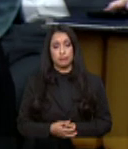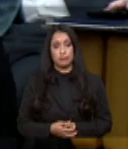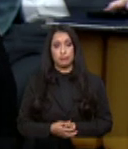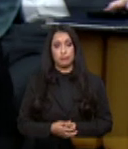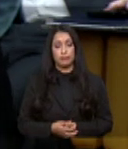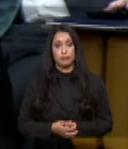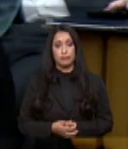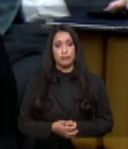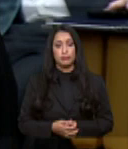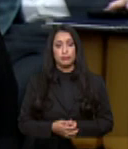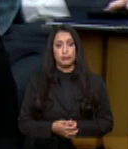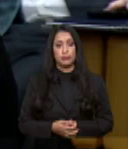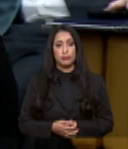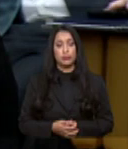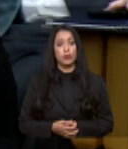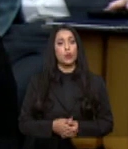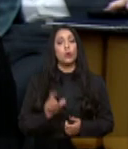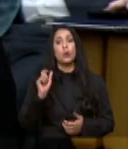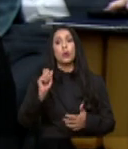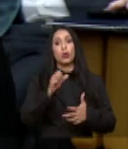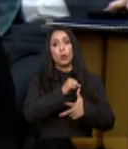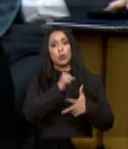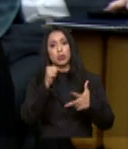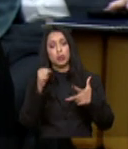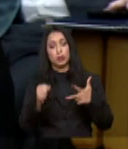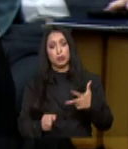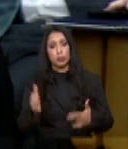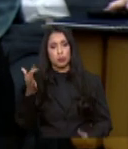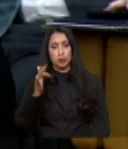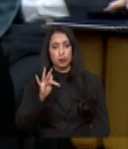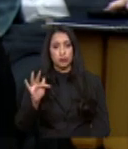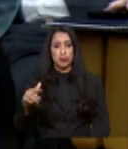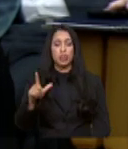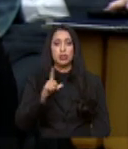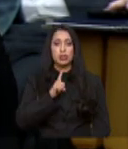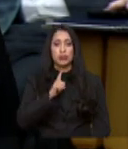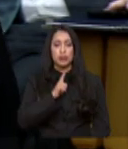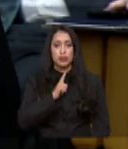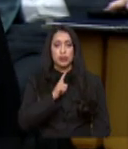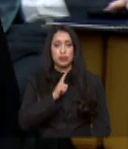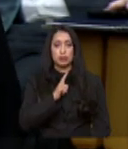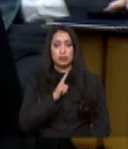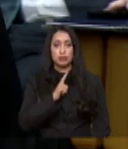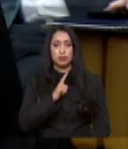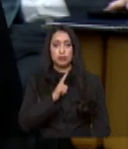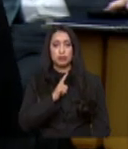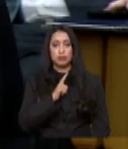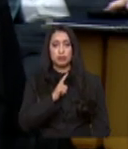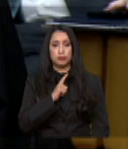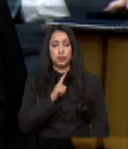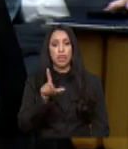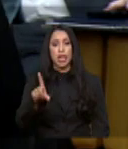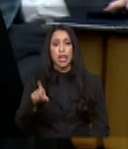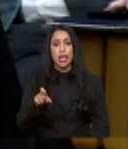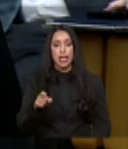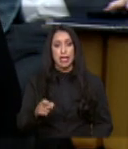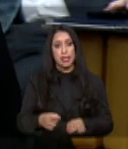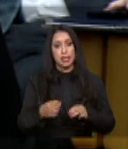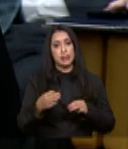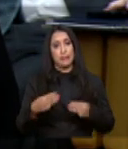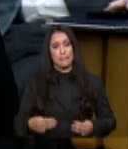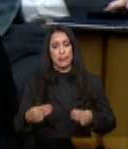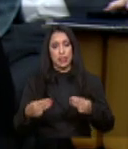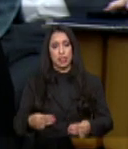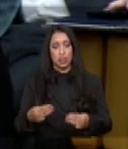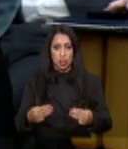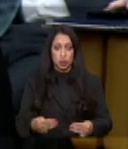qual era o direcionamento que o Poder Público Federal estava dando e daria. Fala do ex-ministro do Meio Ambiente,